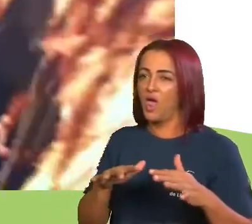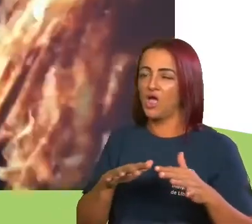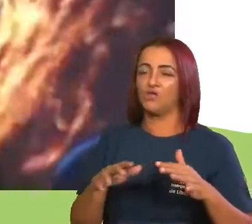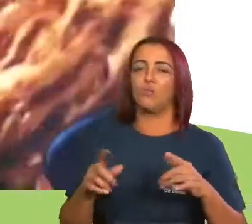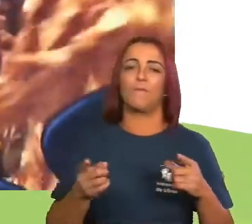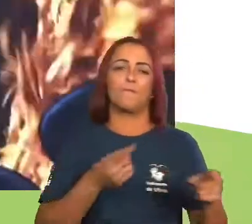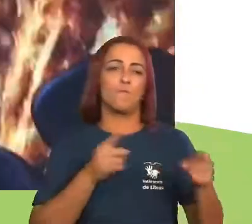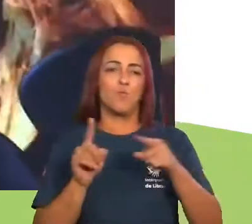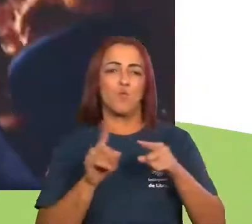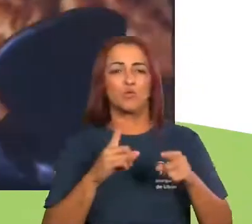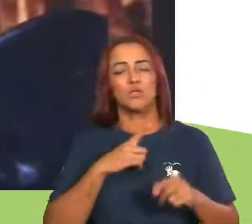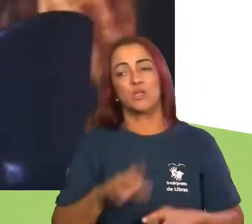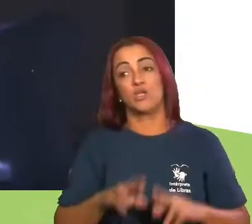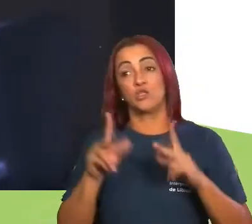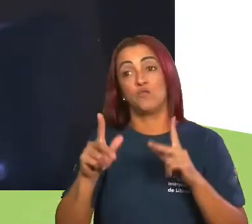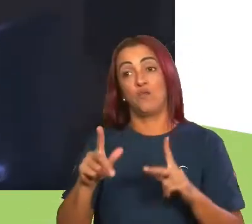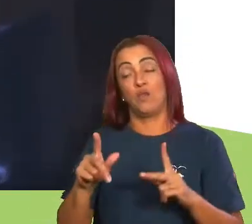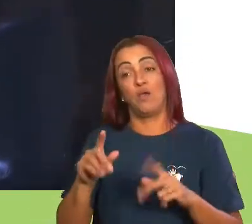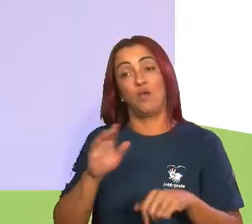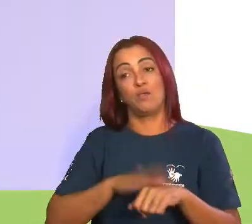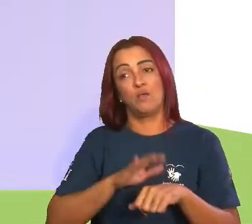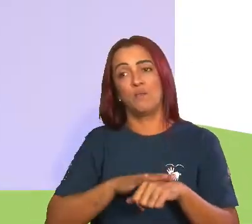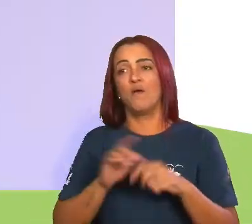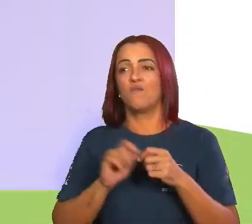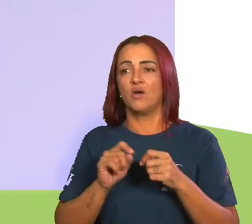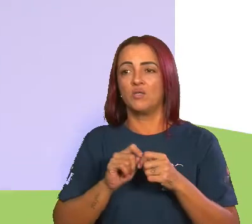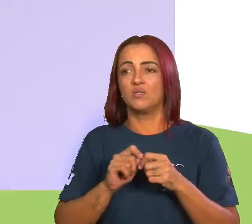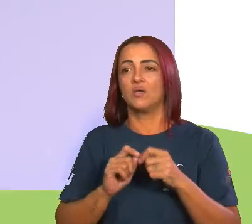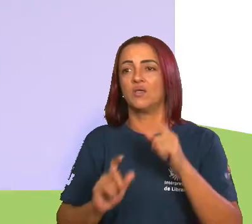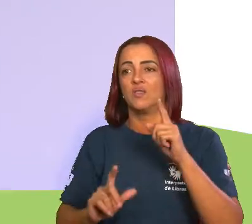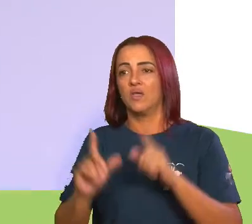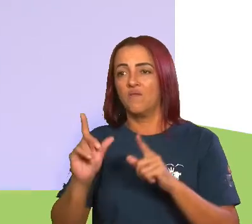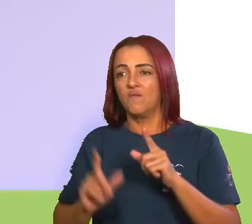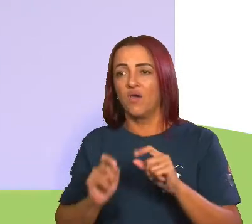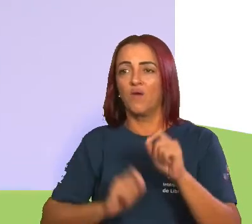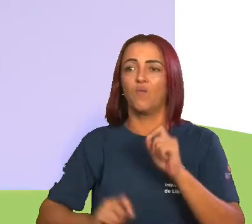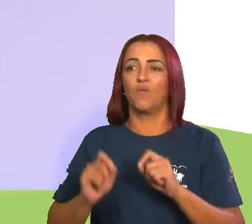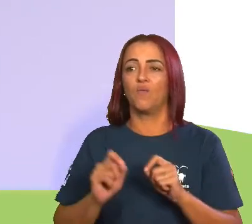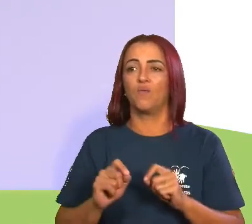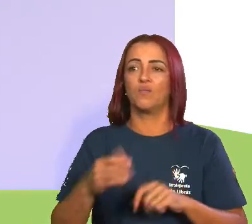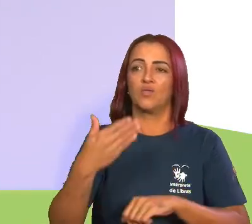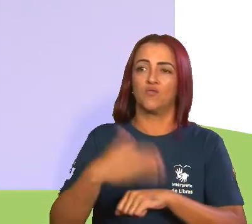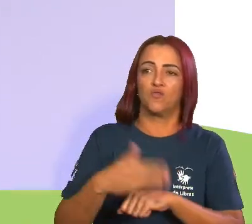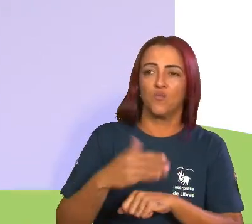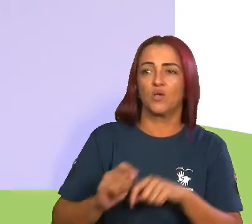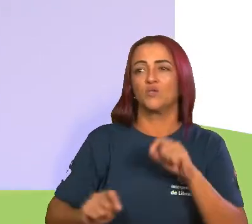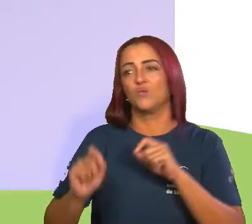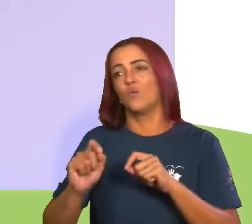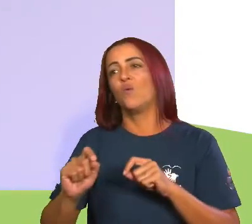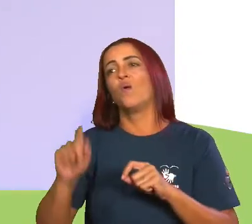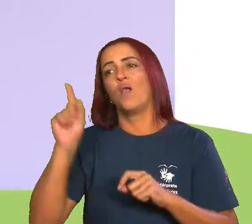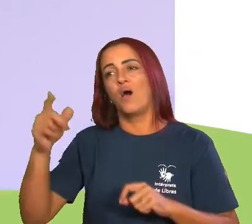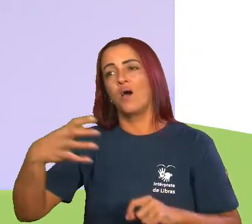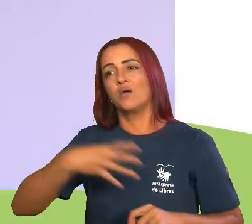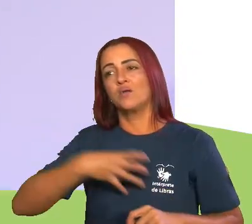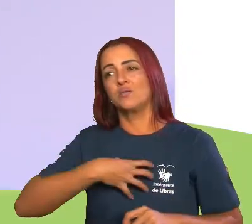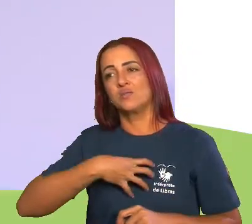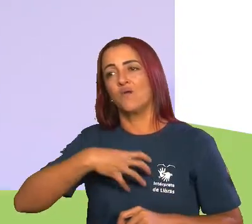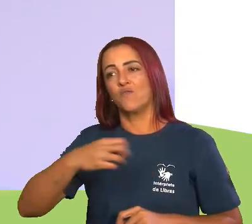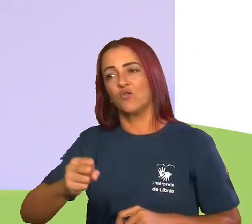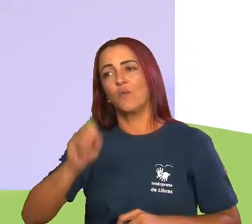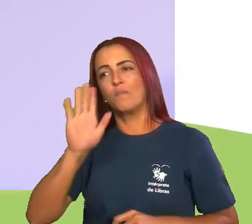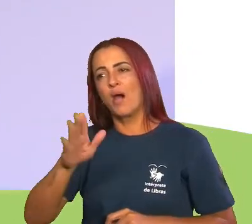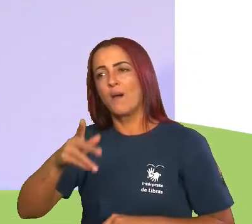sua vontade de fazer a diferença, seja nos palcos, na TV, nos teatros ou nas ruas, não só de Salvador, mas do país